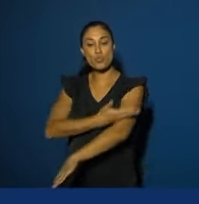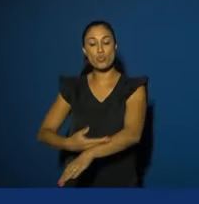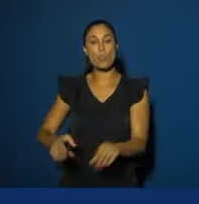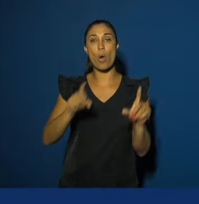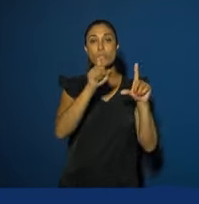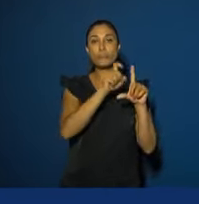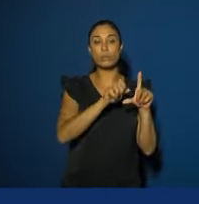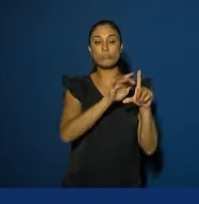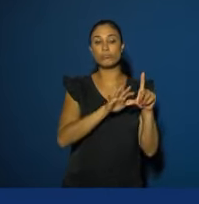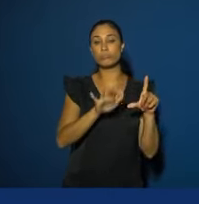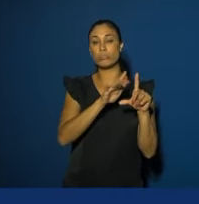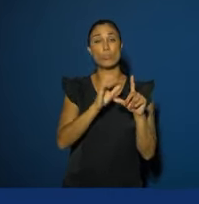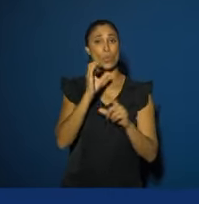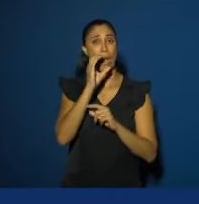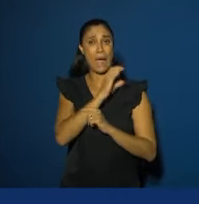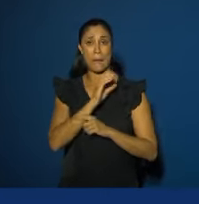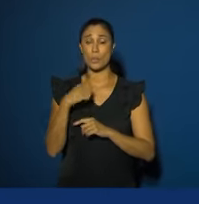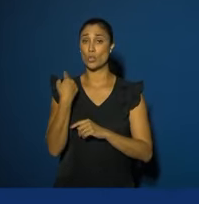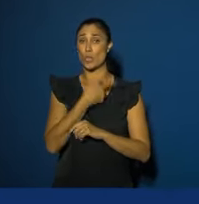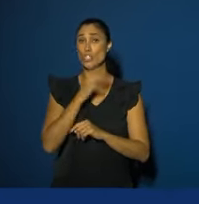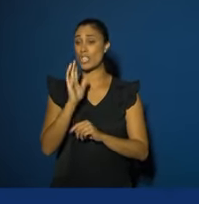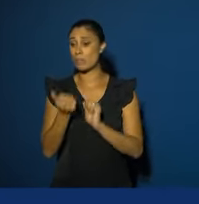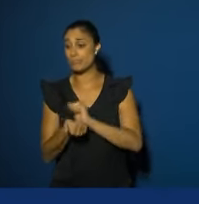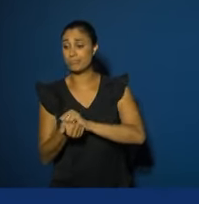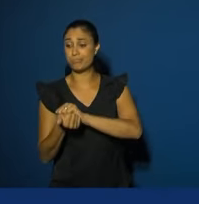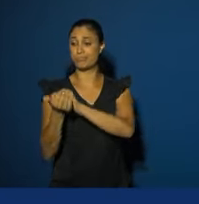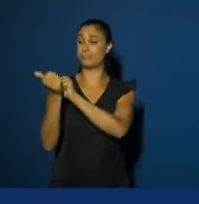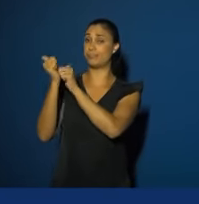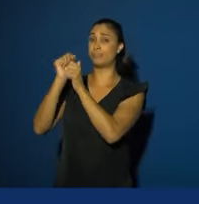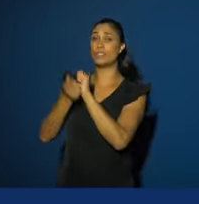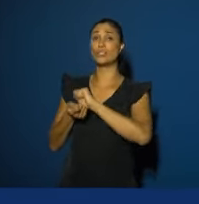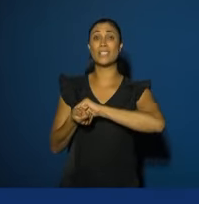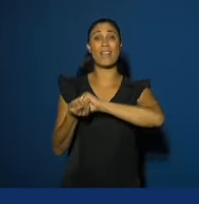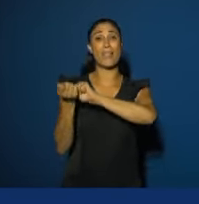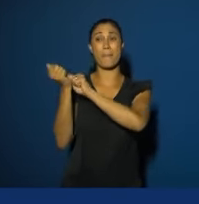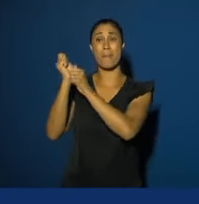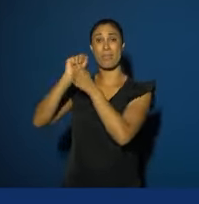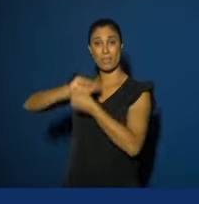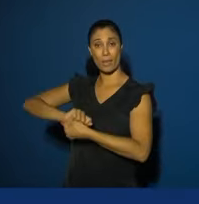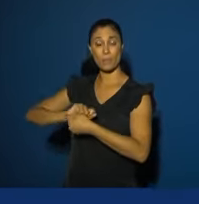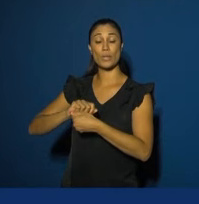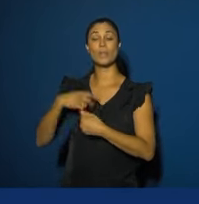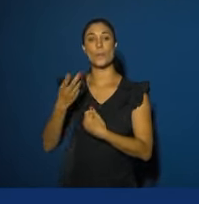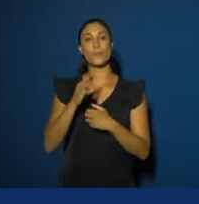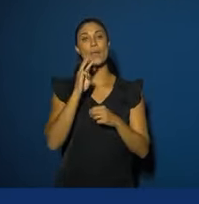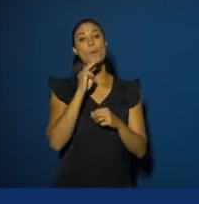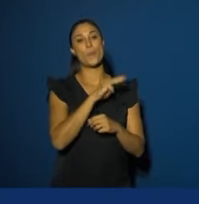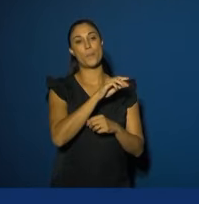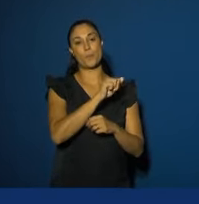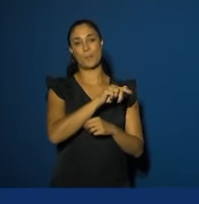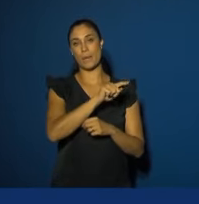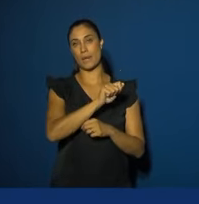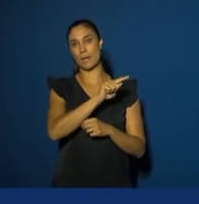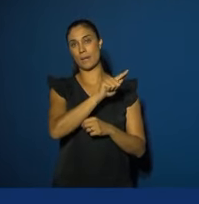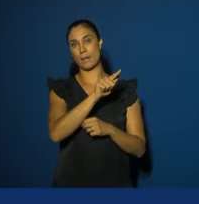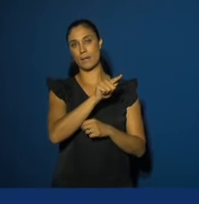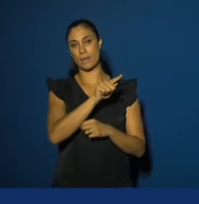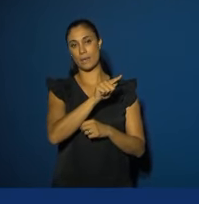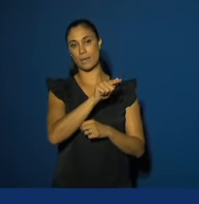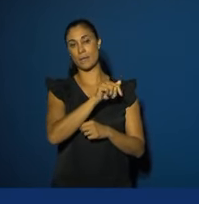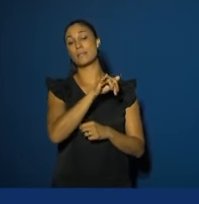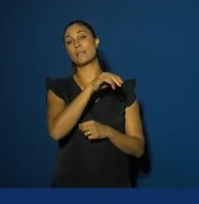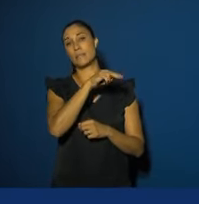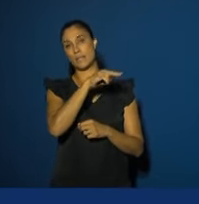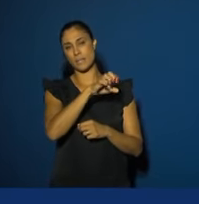muito rápida muito rápido nós nos adaptamos assim o mercado o Magazine luí que já tinha 40 50% de